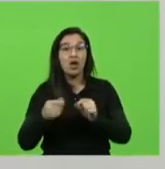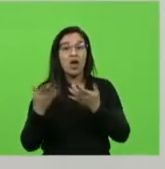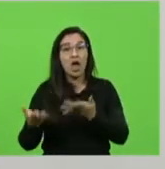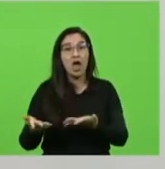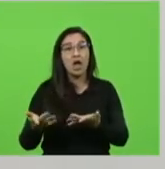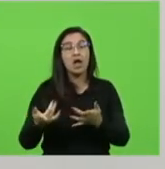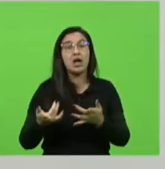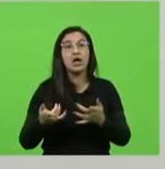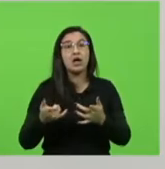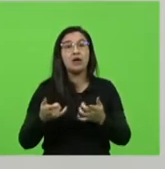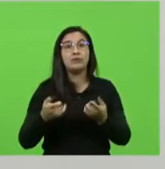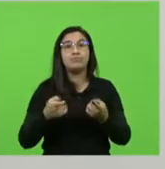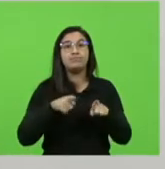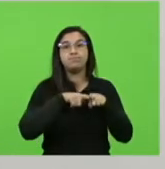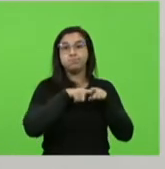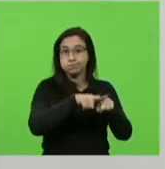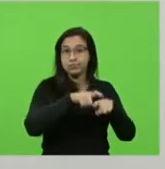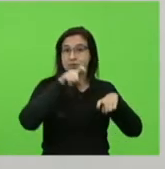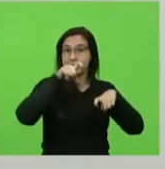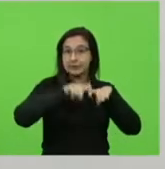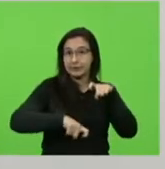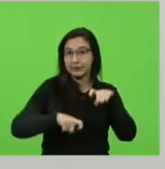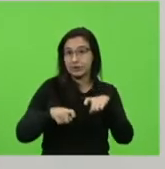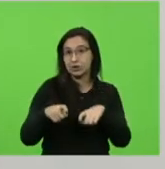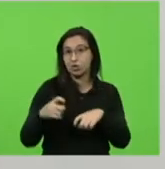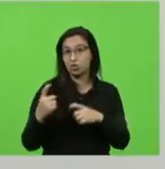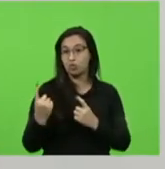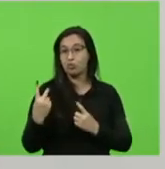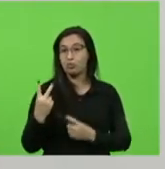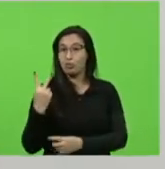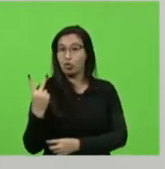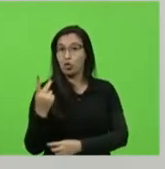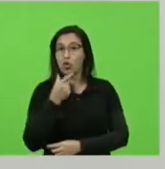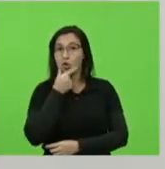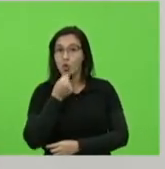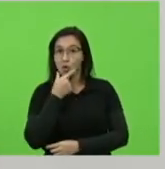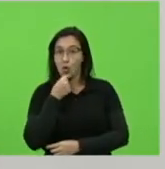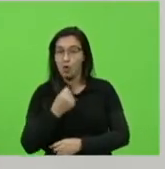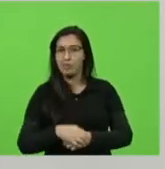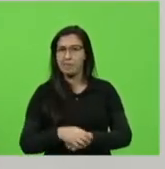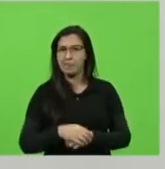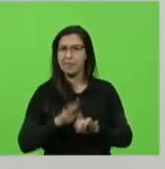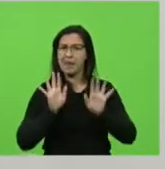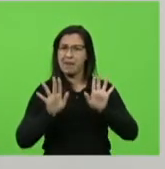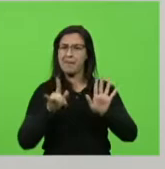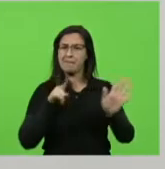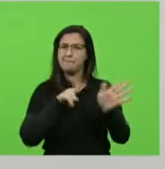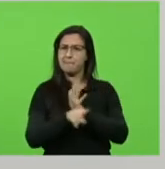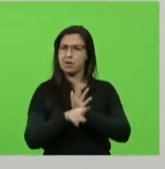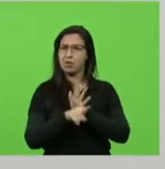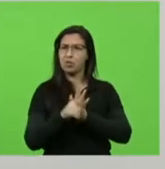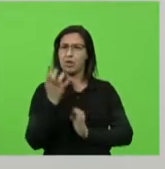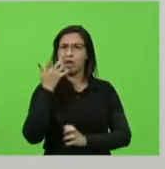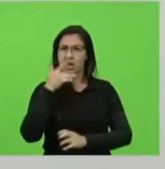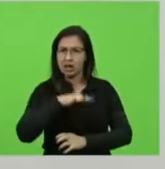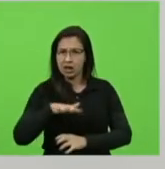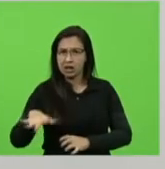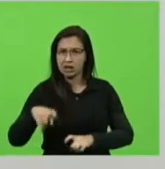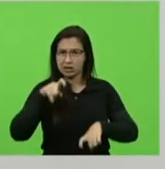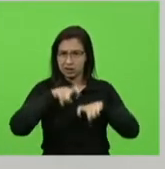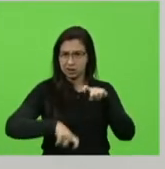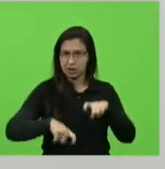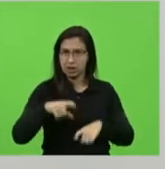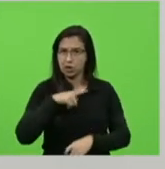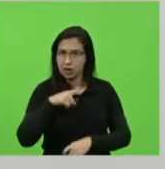homo. A pergunta que fica, a primeira pergunta é: criança faz sexo? Não.